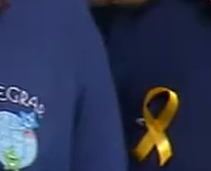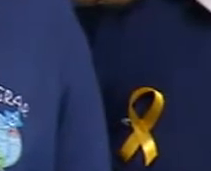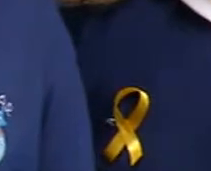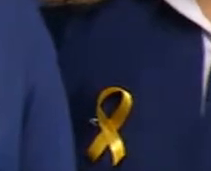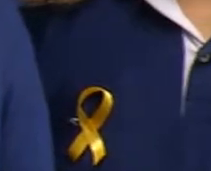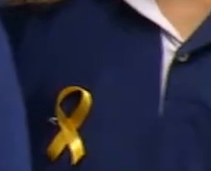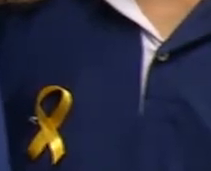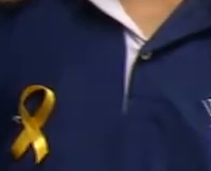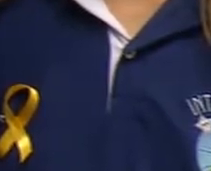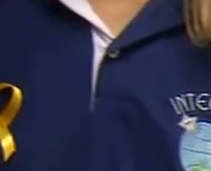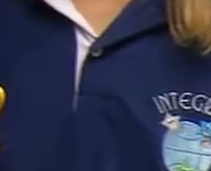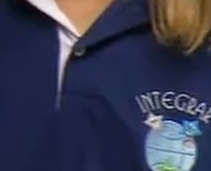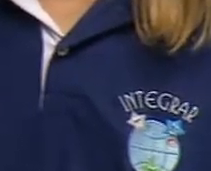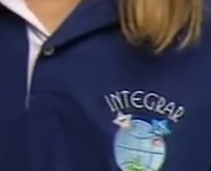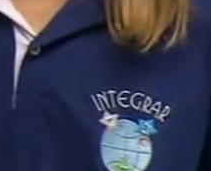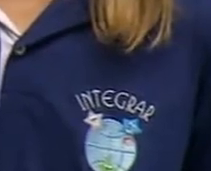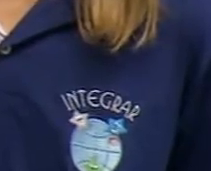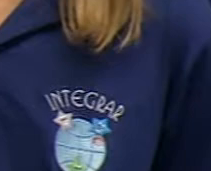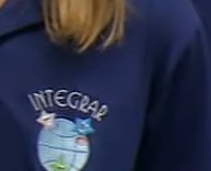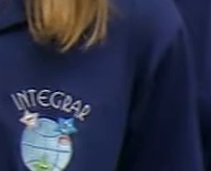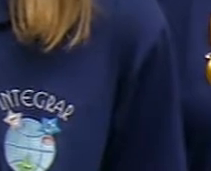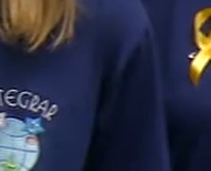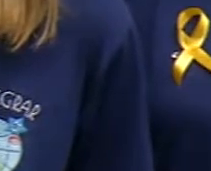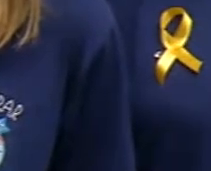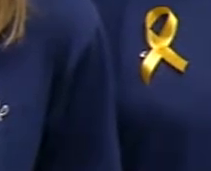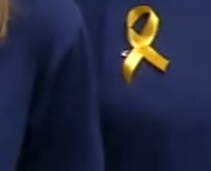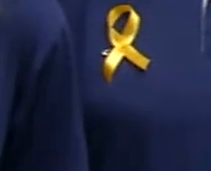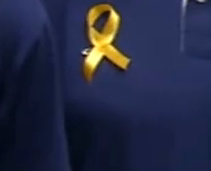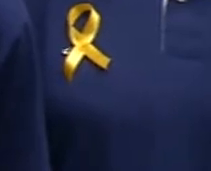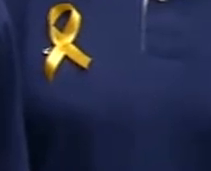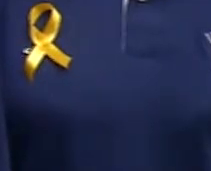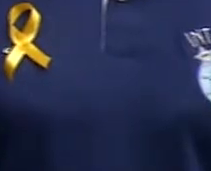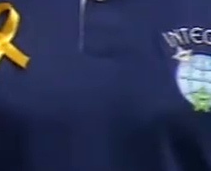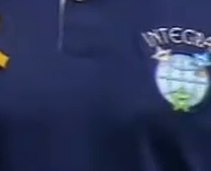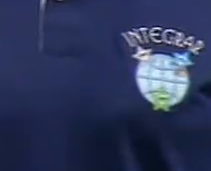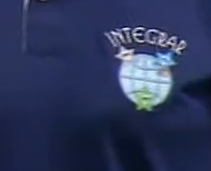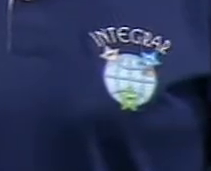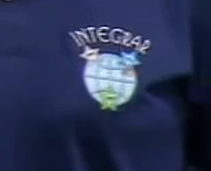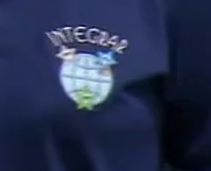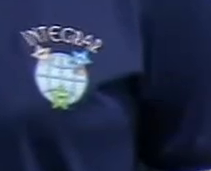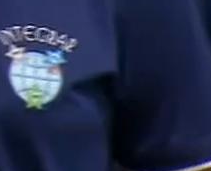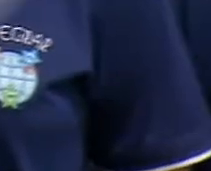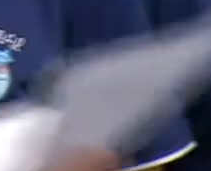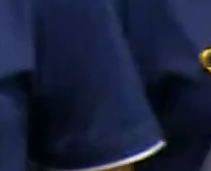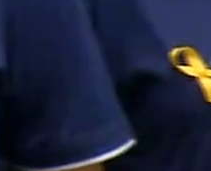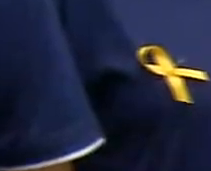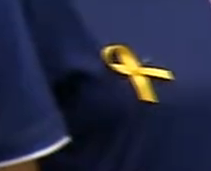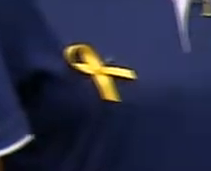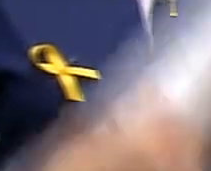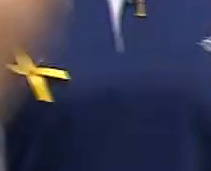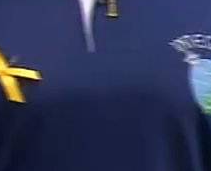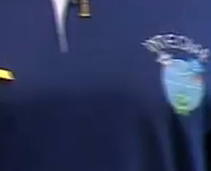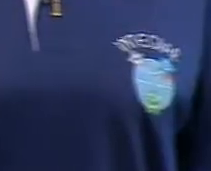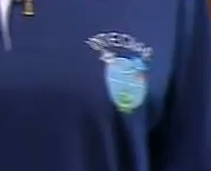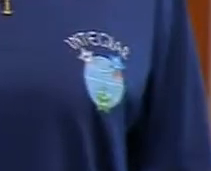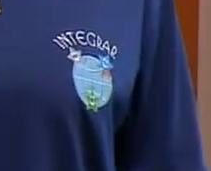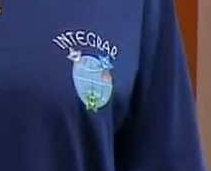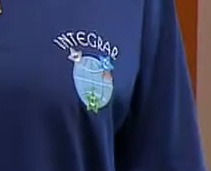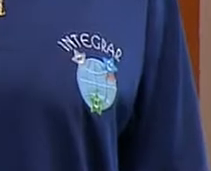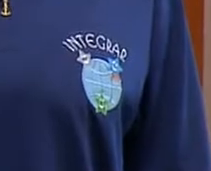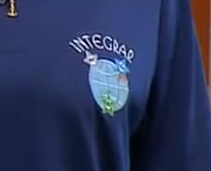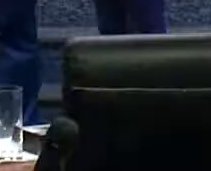frente de uma creche, e correndo ela veio com uma criança de colo e entregou na mão da professora da